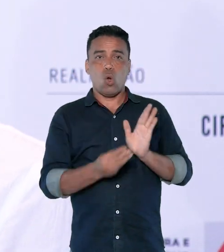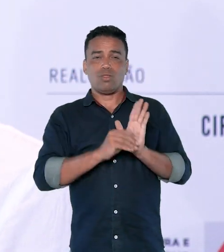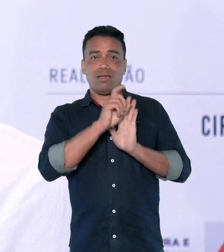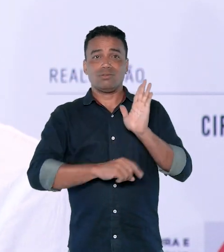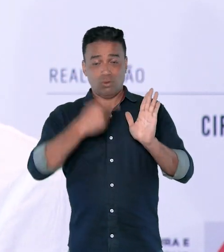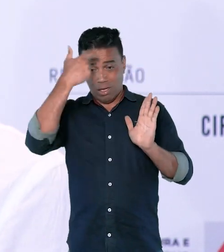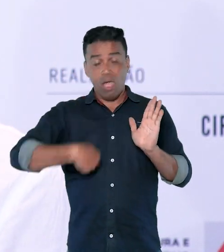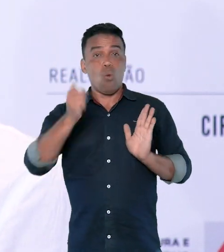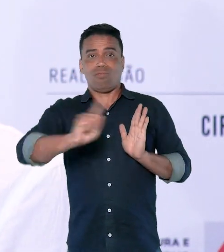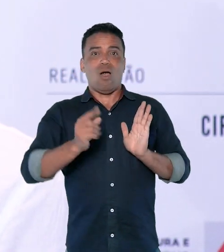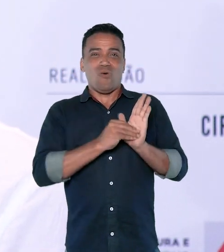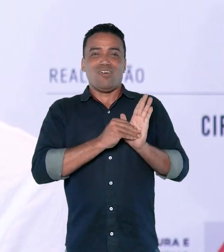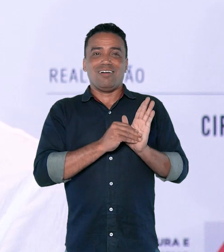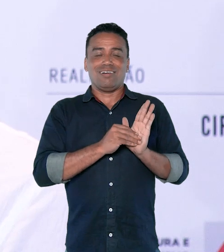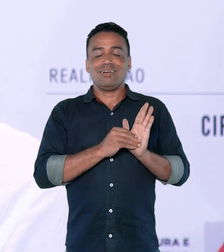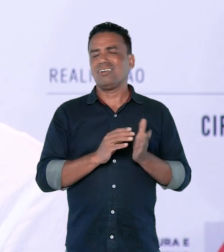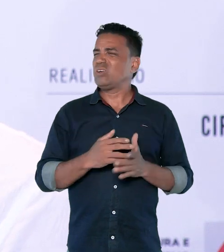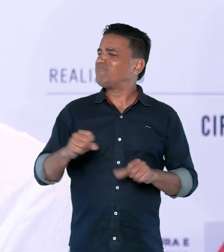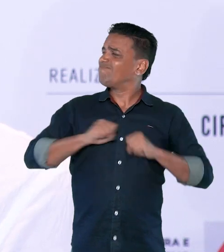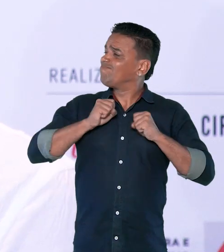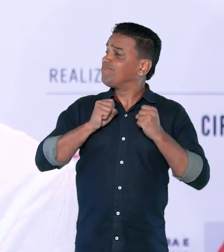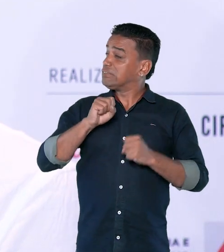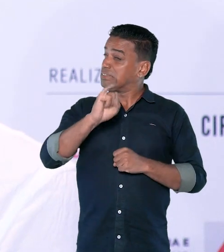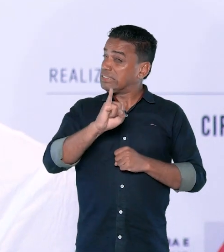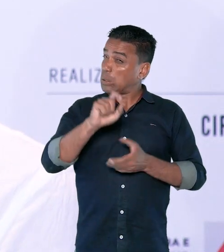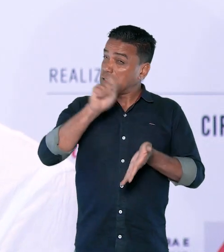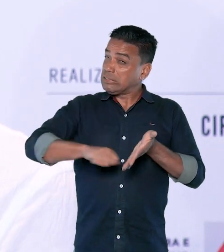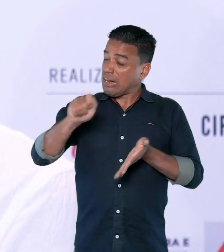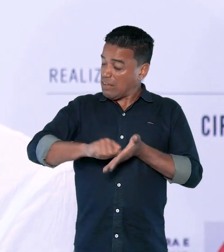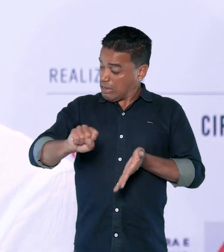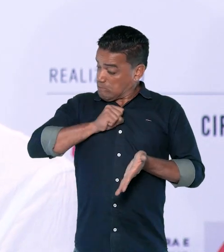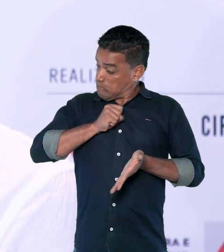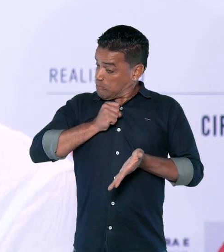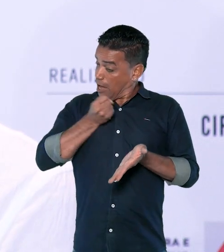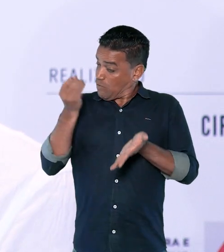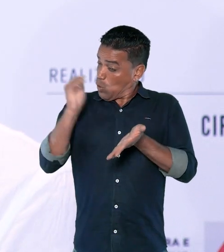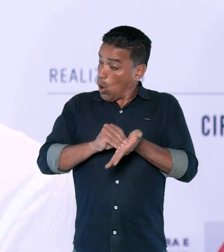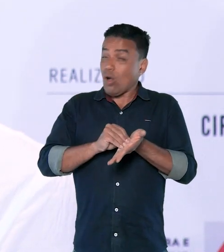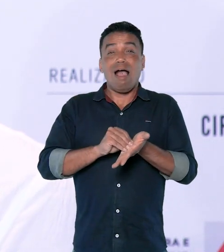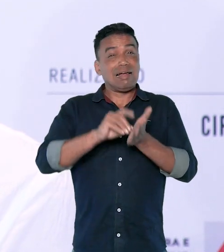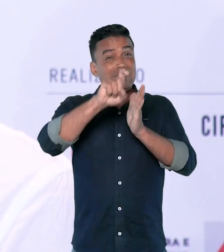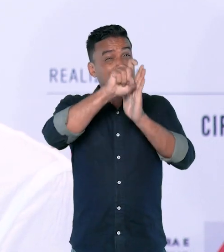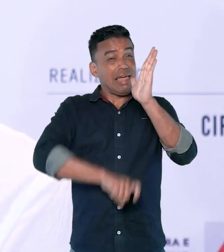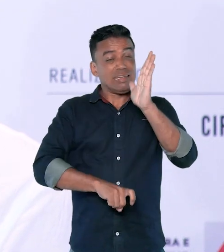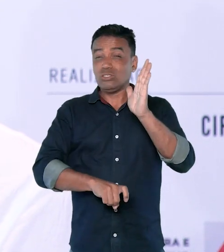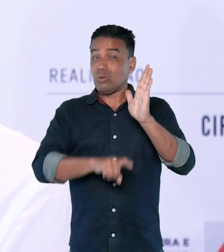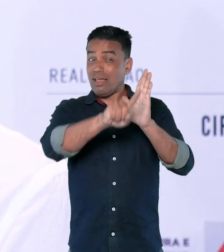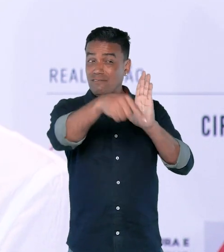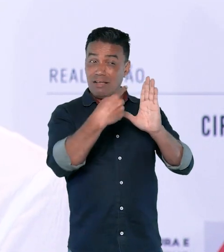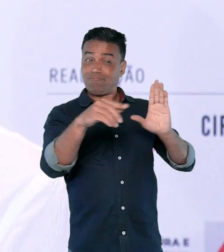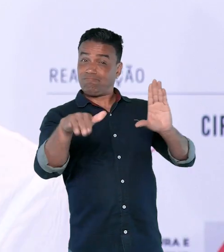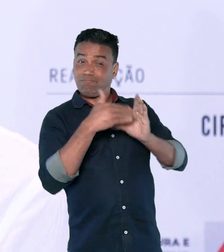E aí eu estava com muita raiva, eu pensei, se eu escrever com muita raiva, eu vou dizer coisas que talvez esse cara vai me